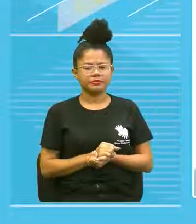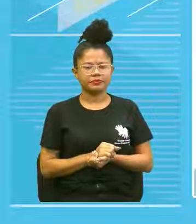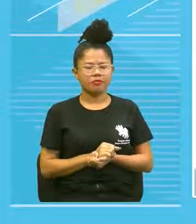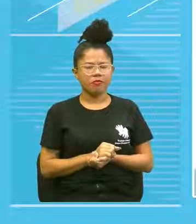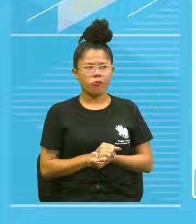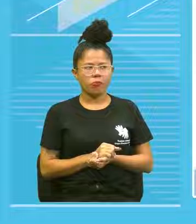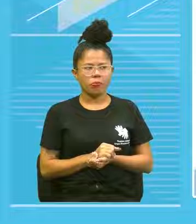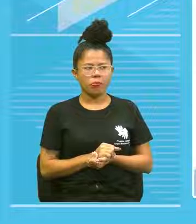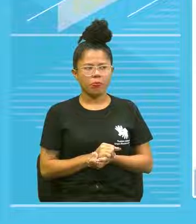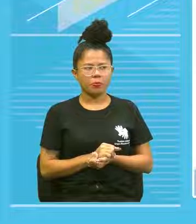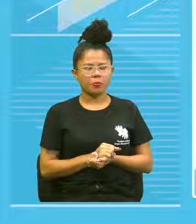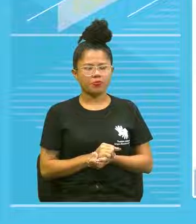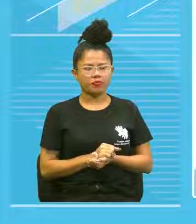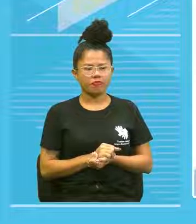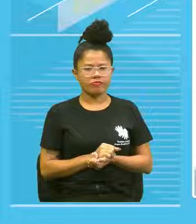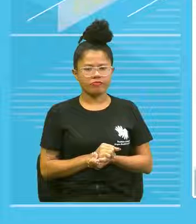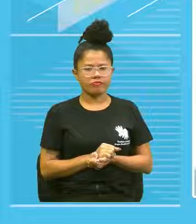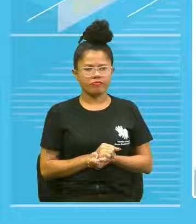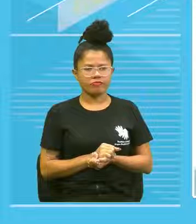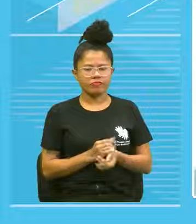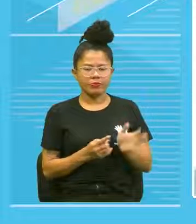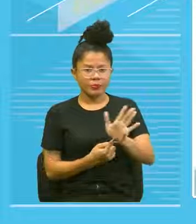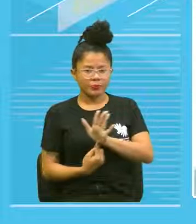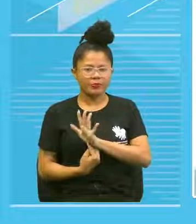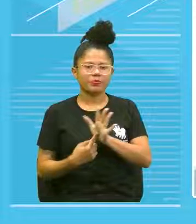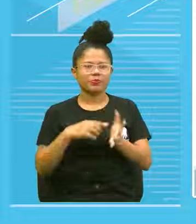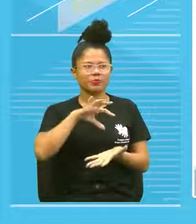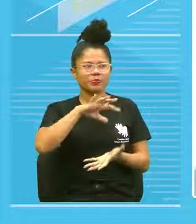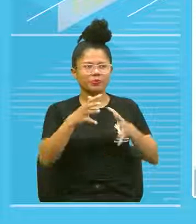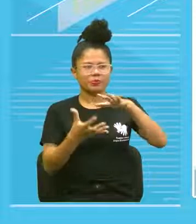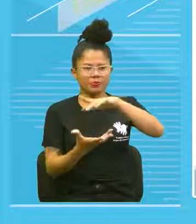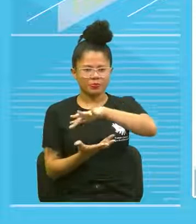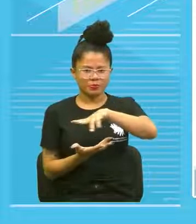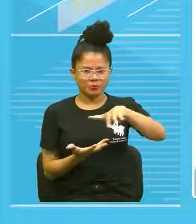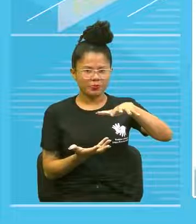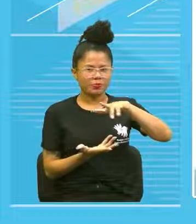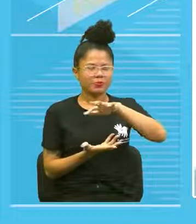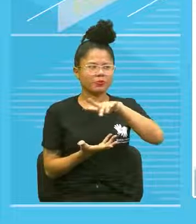turma e as biomas grupo